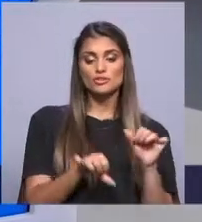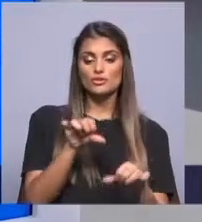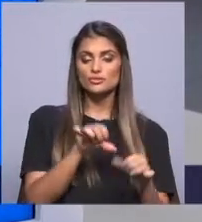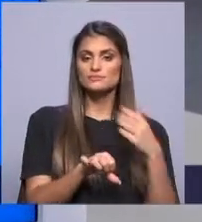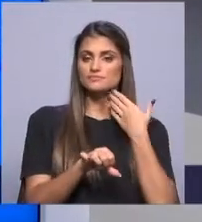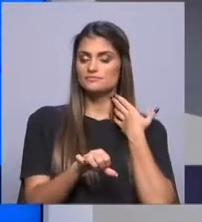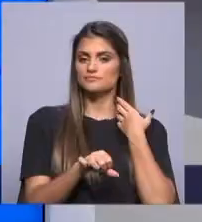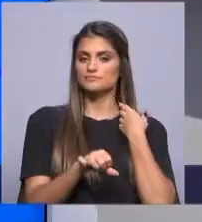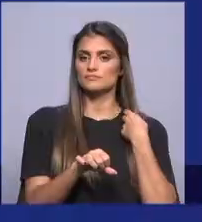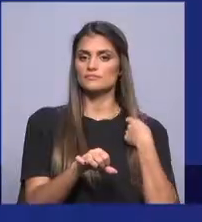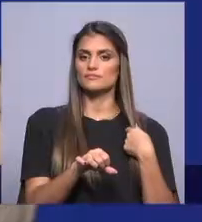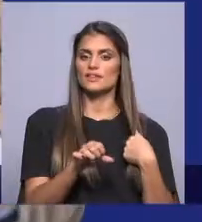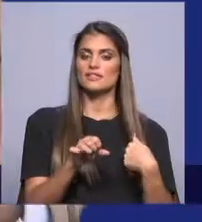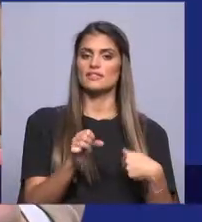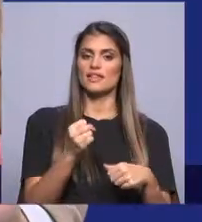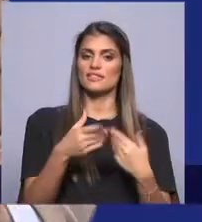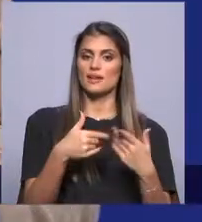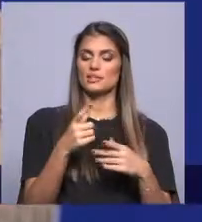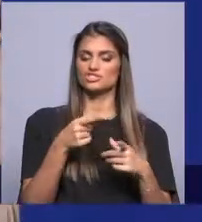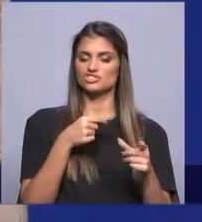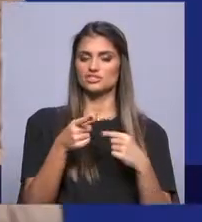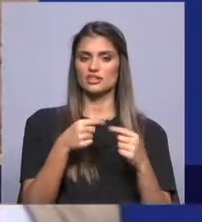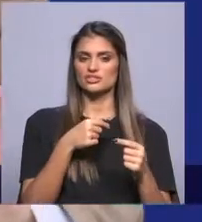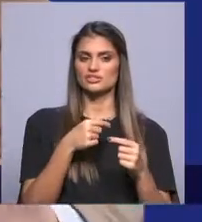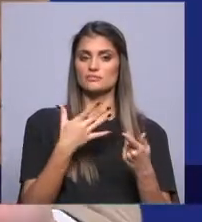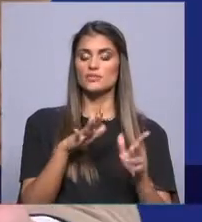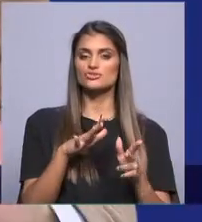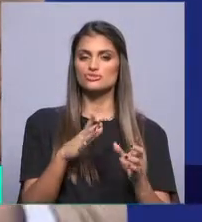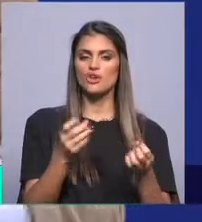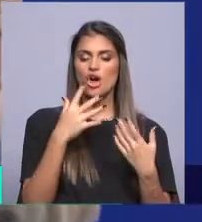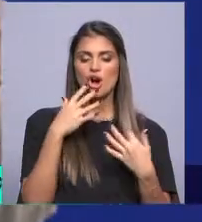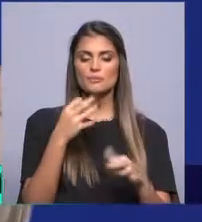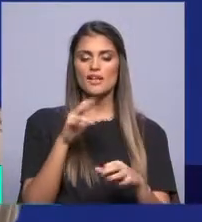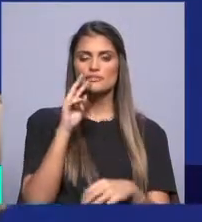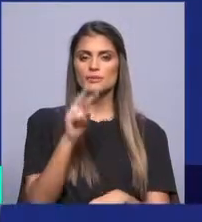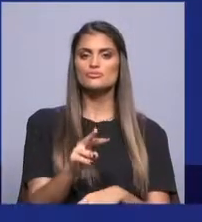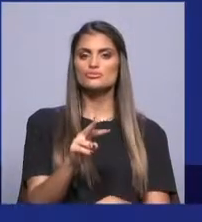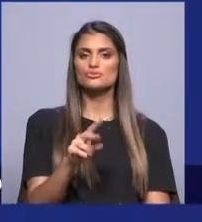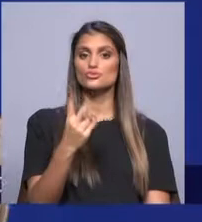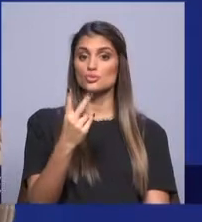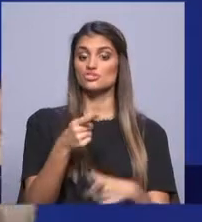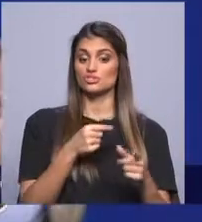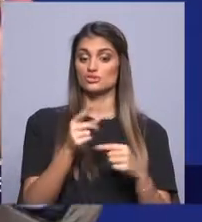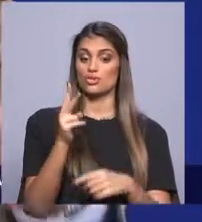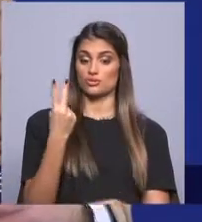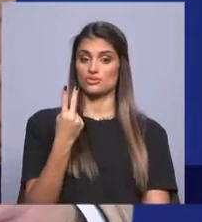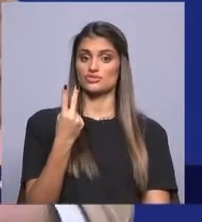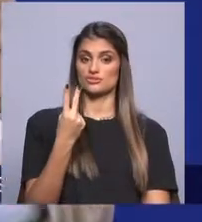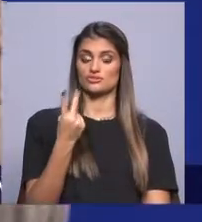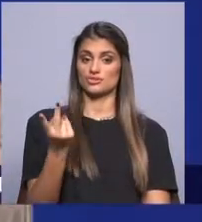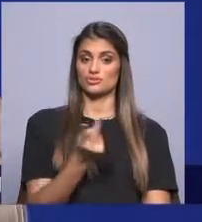grande escala da dinâmica entre estrelas. E não é muito vulgar encontrarmos, ainda por cima, duas estrelas que estão